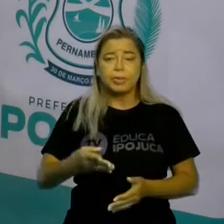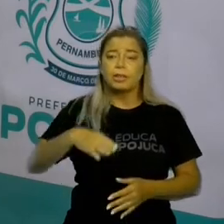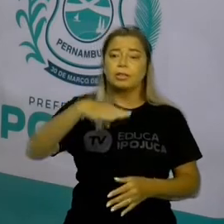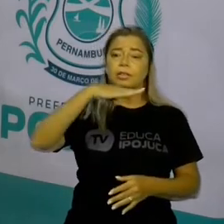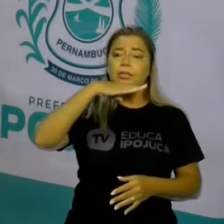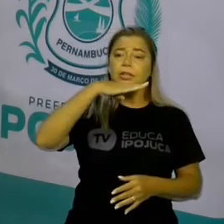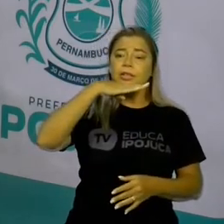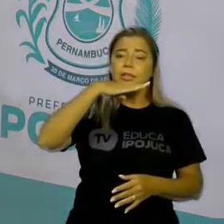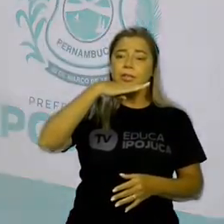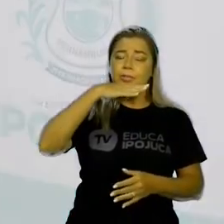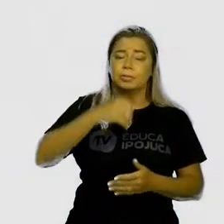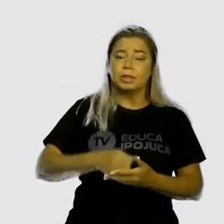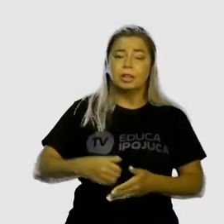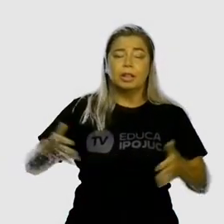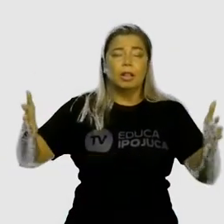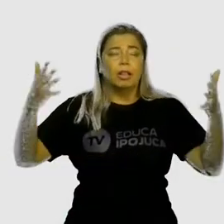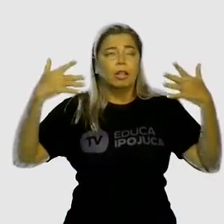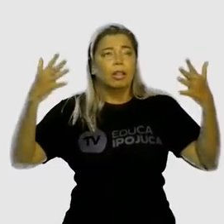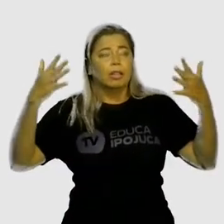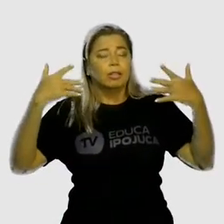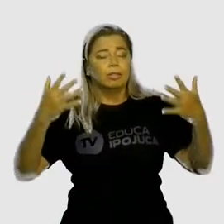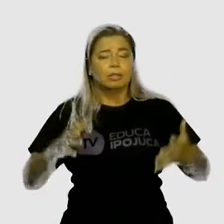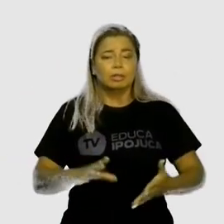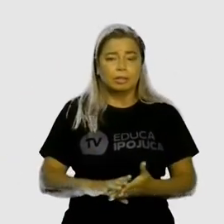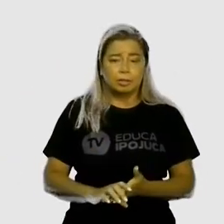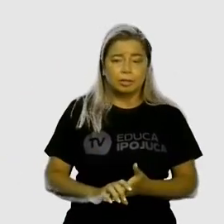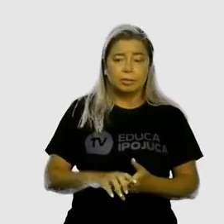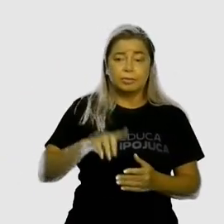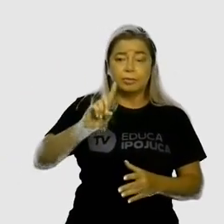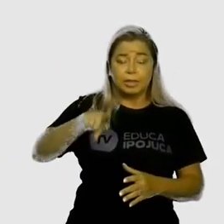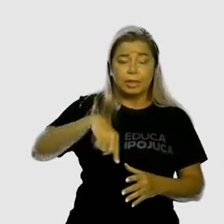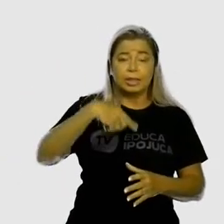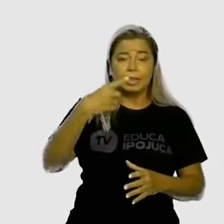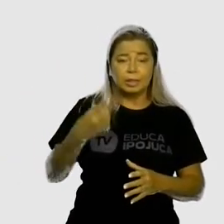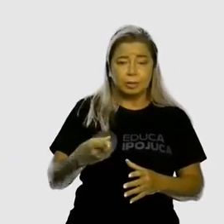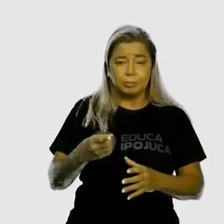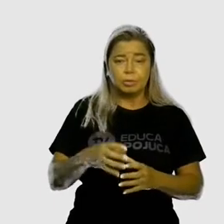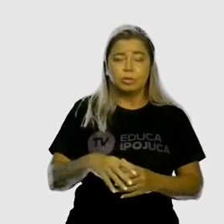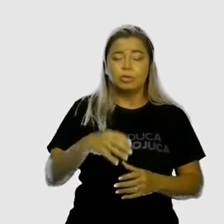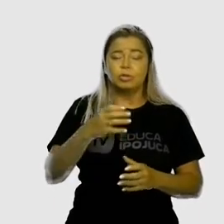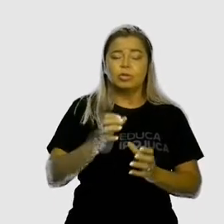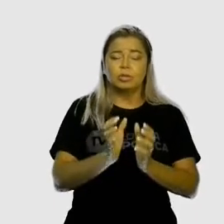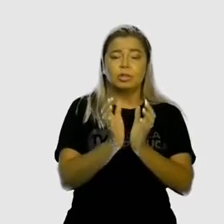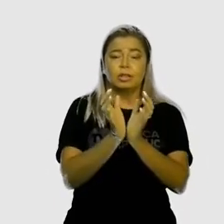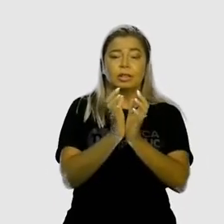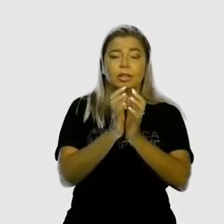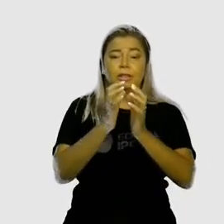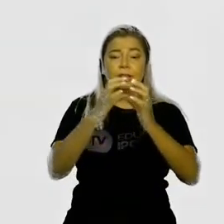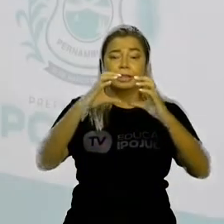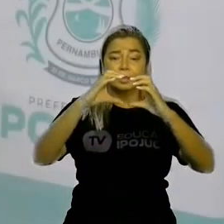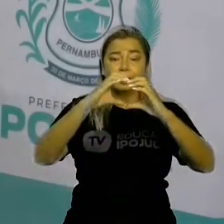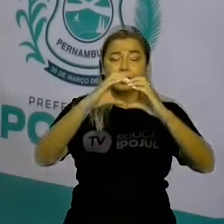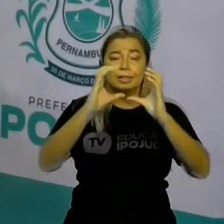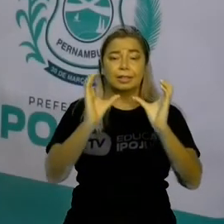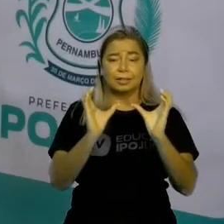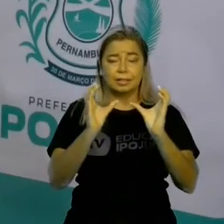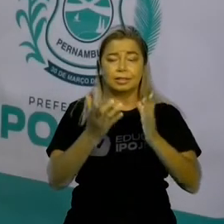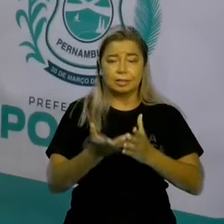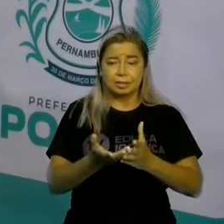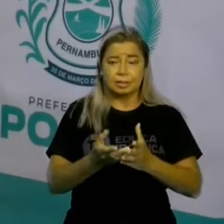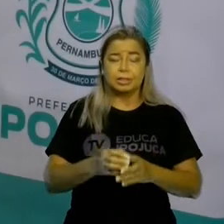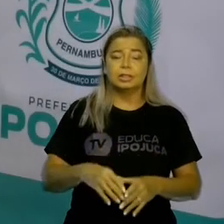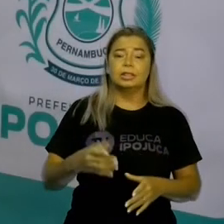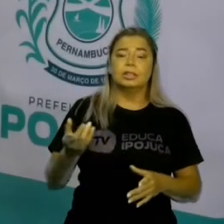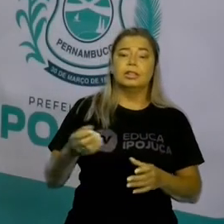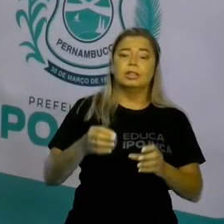foi a fruta do verão. Depois, o caqui, que foi a fruta do outono. A carambola,